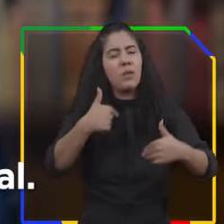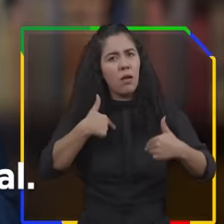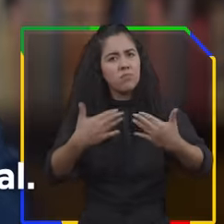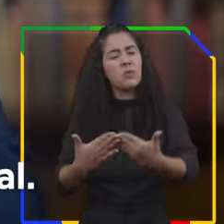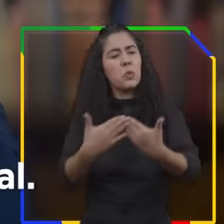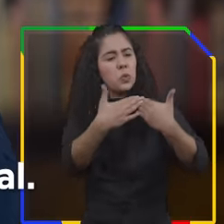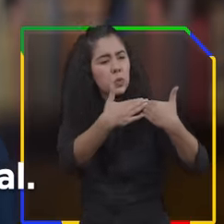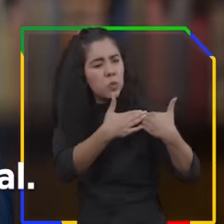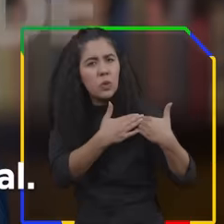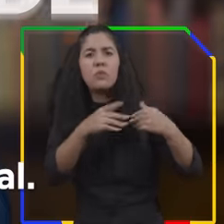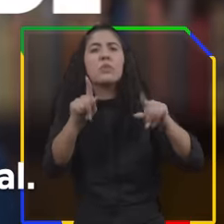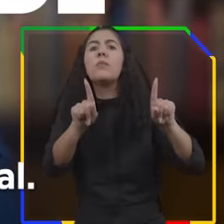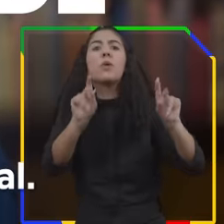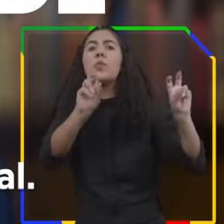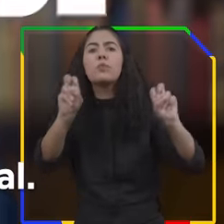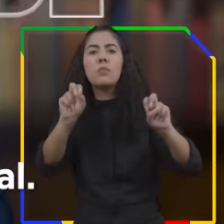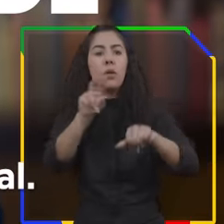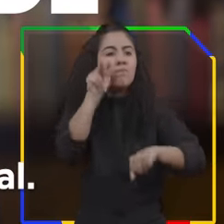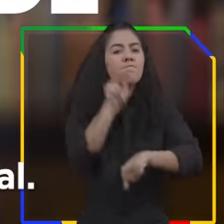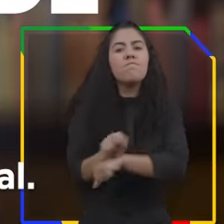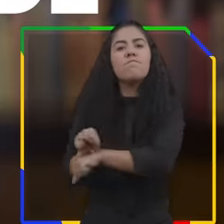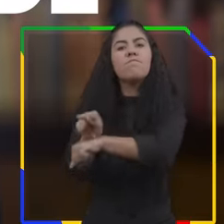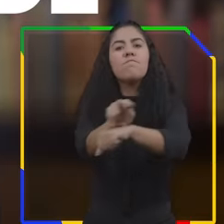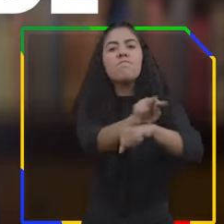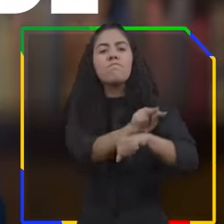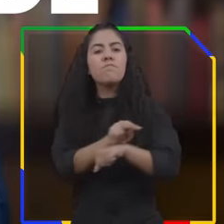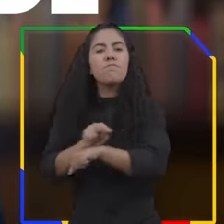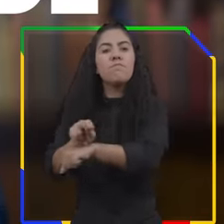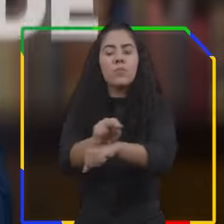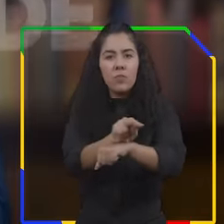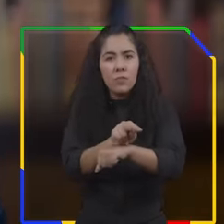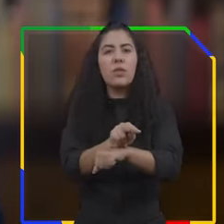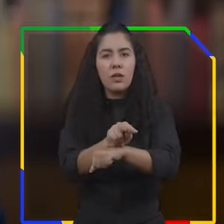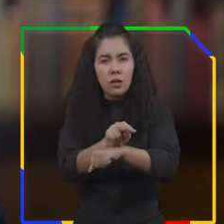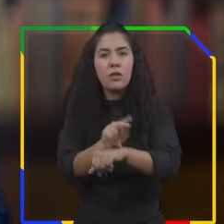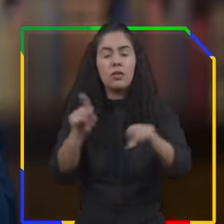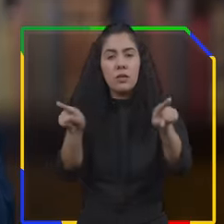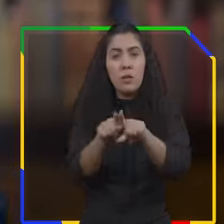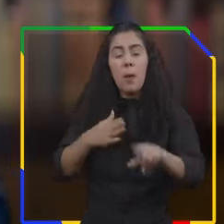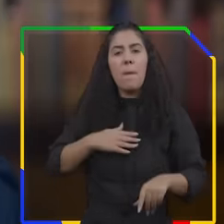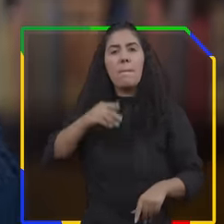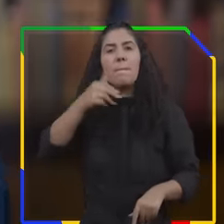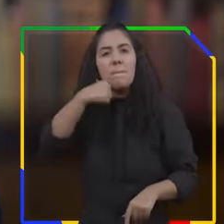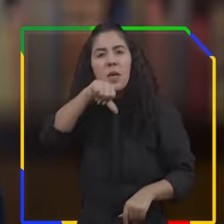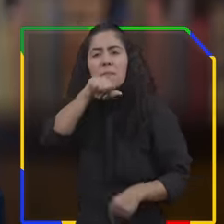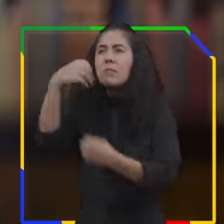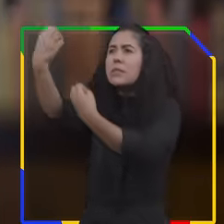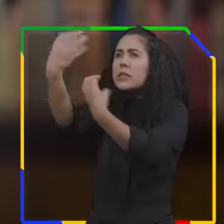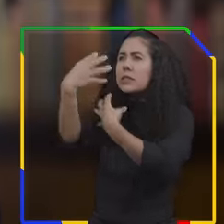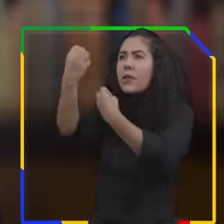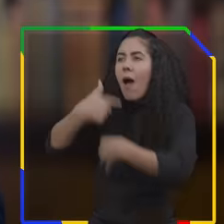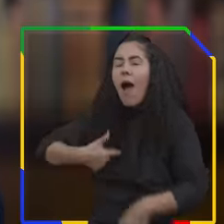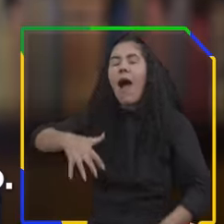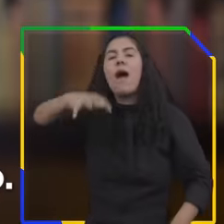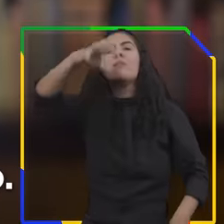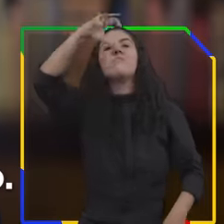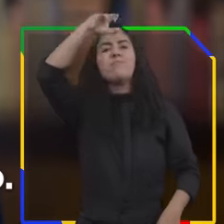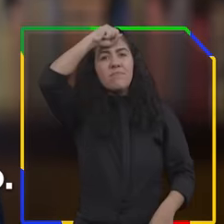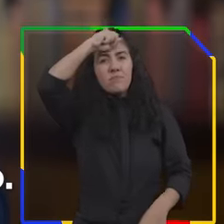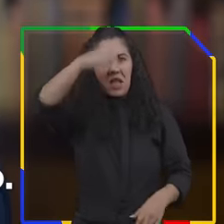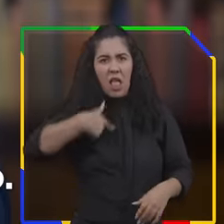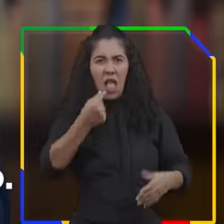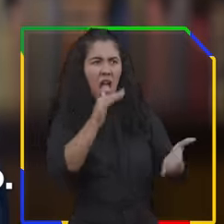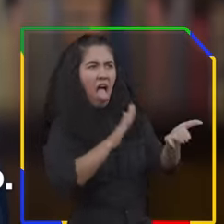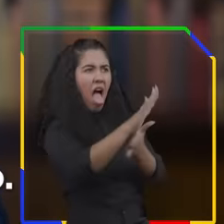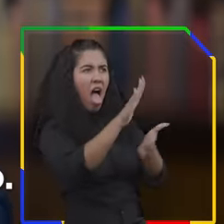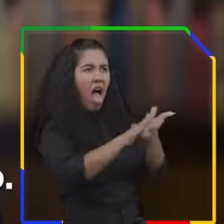abrirei mão da responsabilidade fiscal. Entre as muitas lições de vida que recebi de minha mãe, Dona Lindu, aprendi